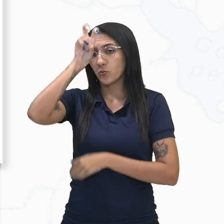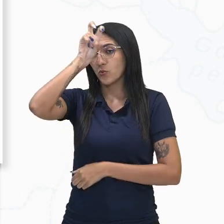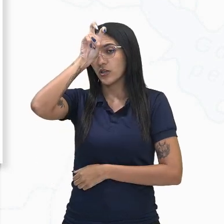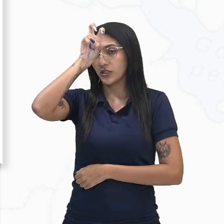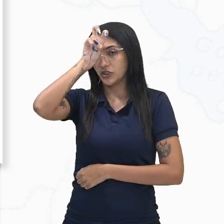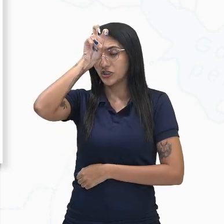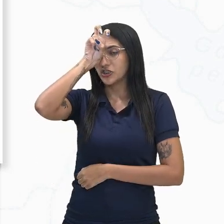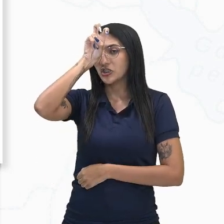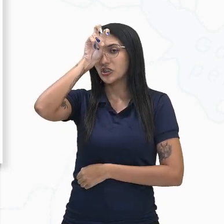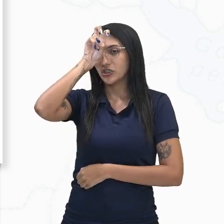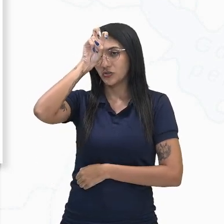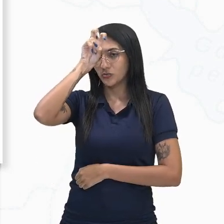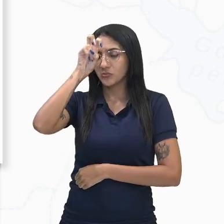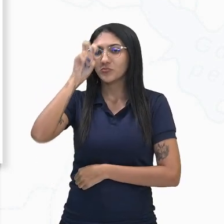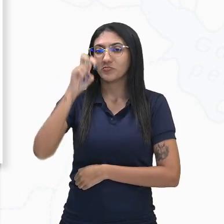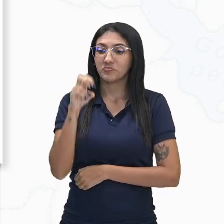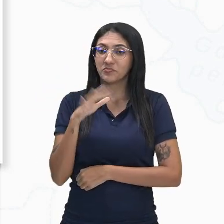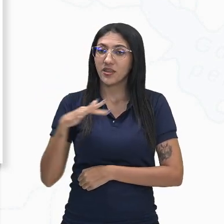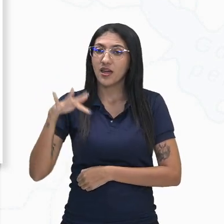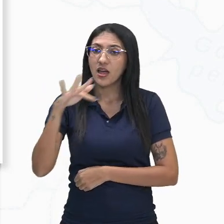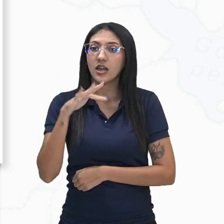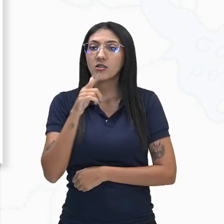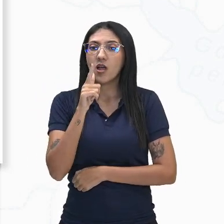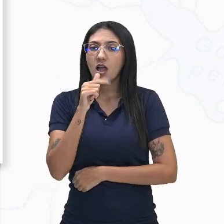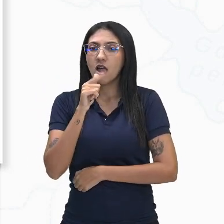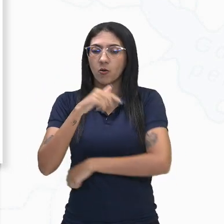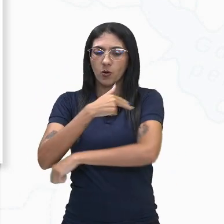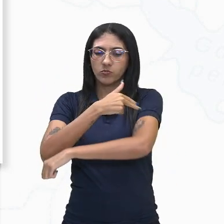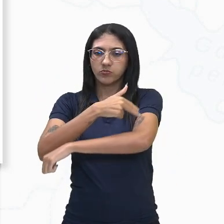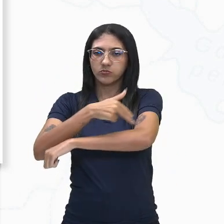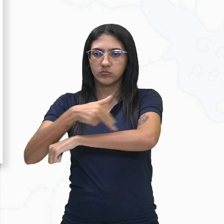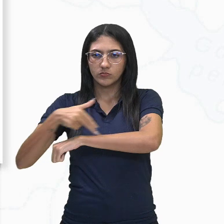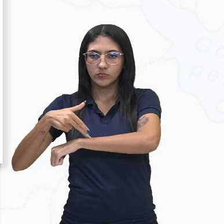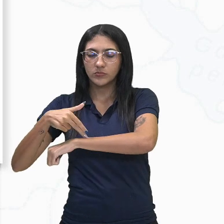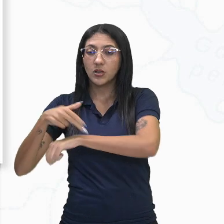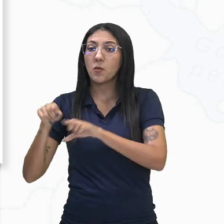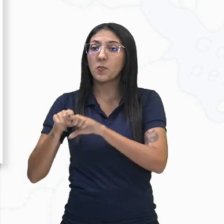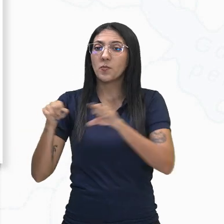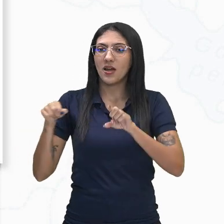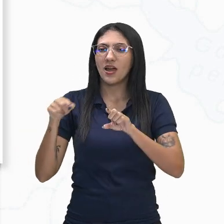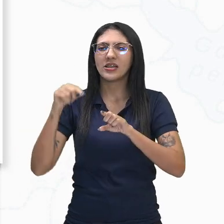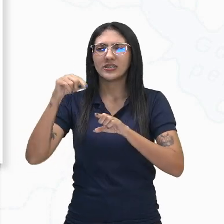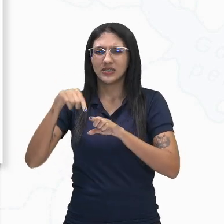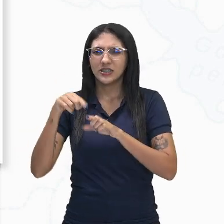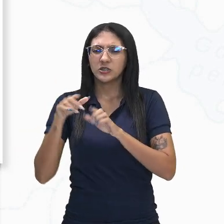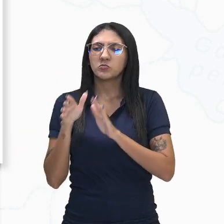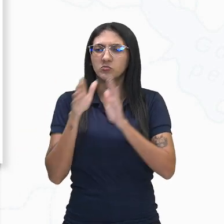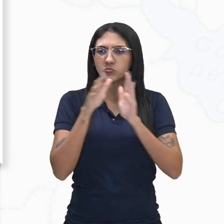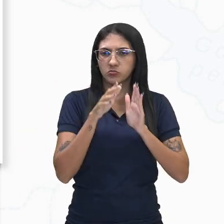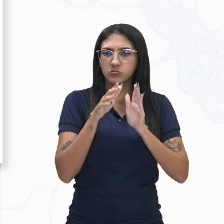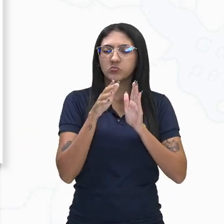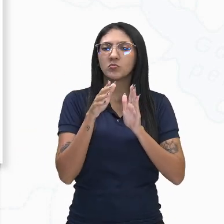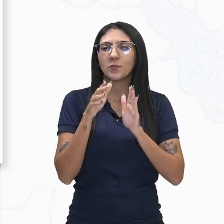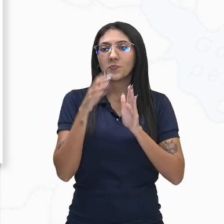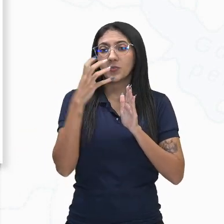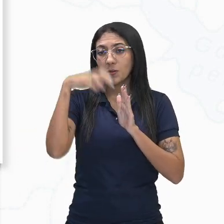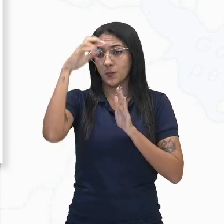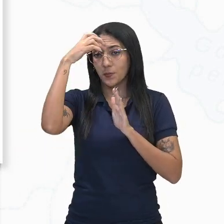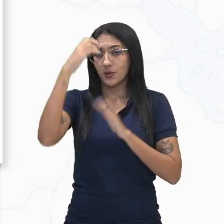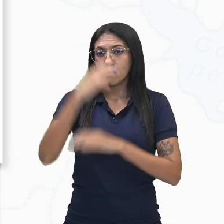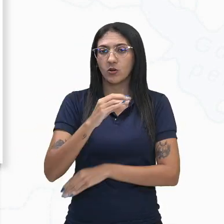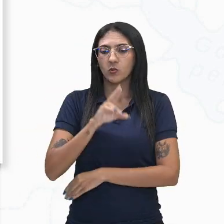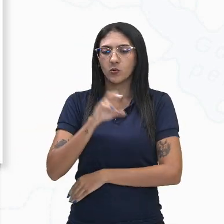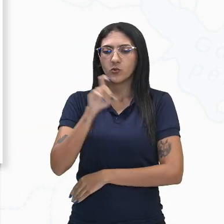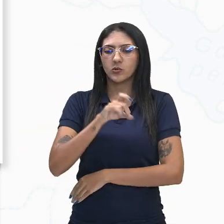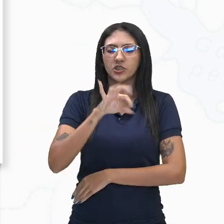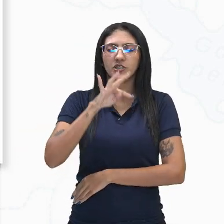ali ao longo do rio Nilo, tá bom? Mas o Império Kushita vai ter então essa proximidade, e isso é importante para